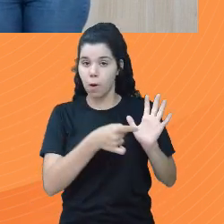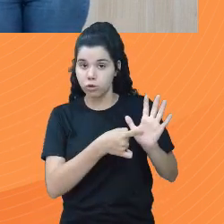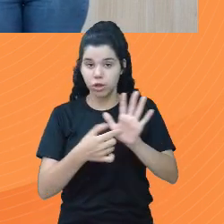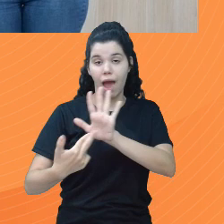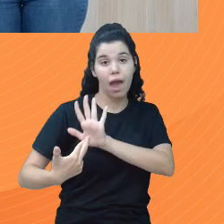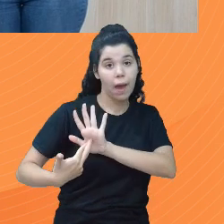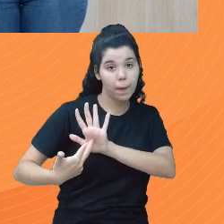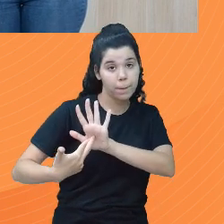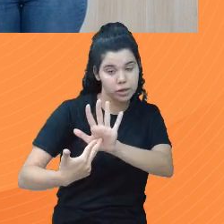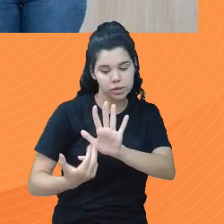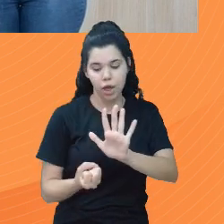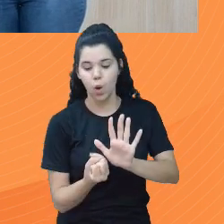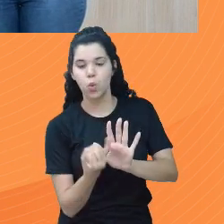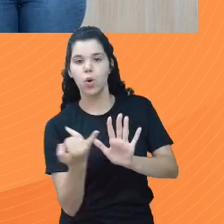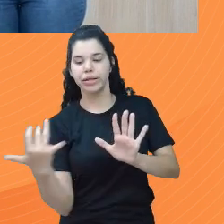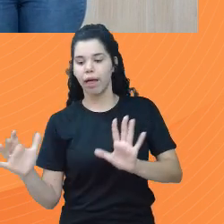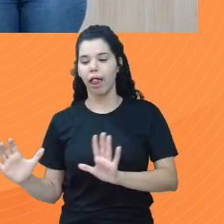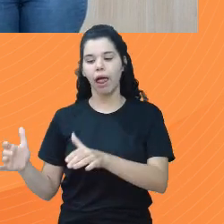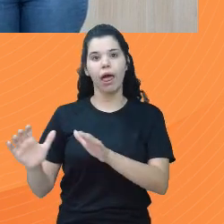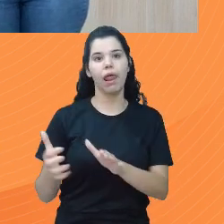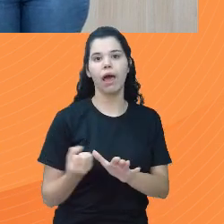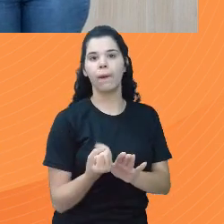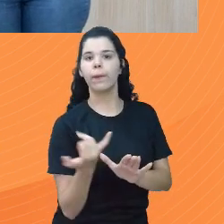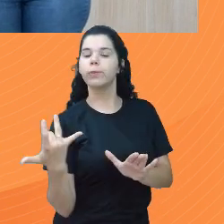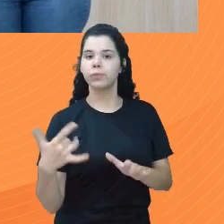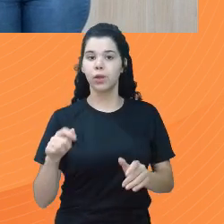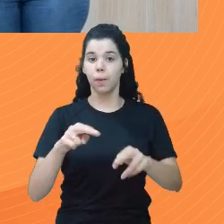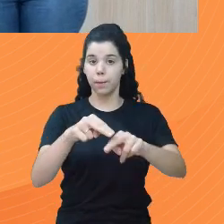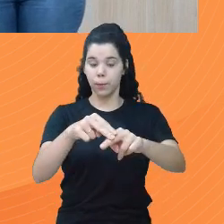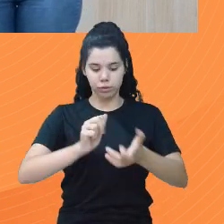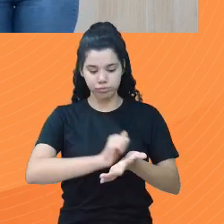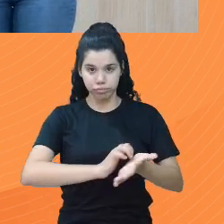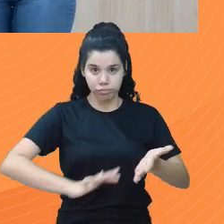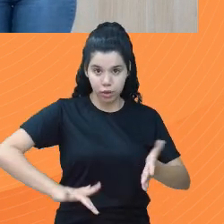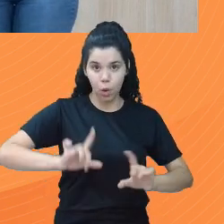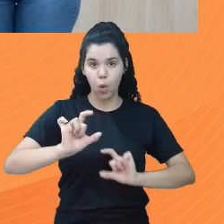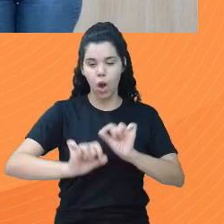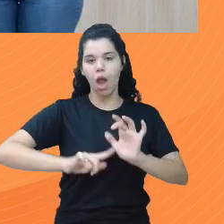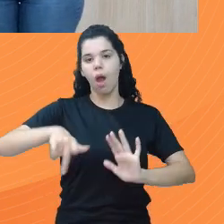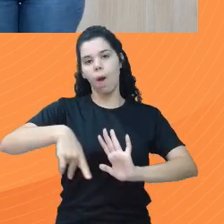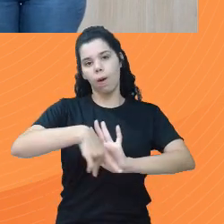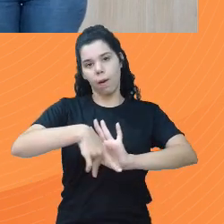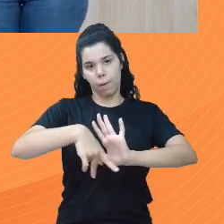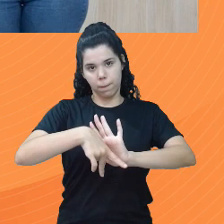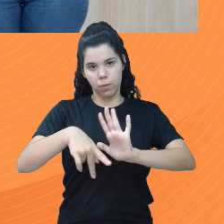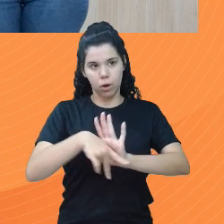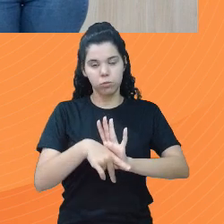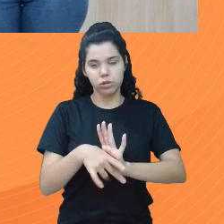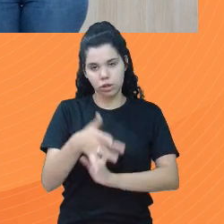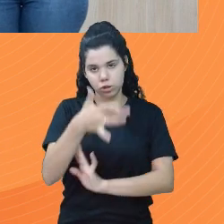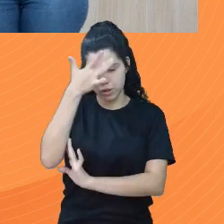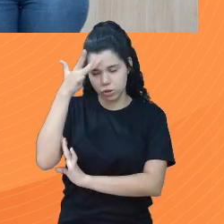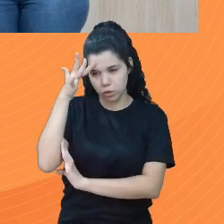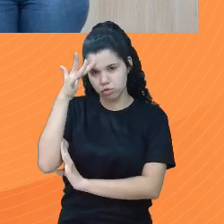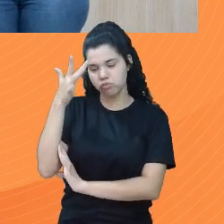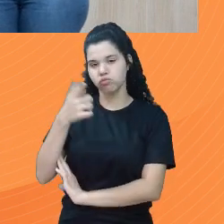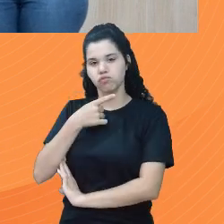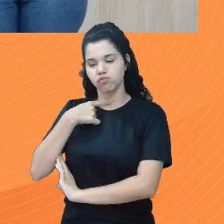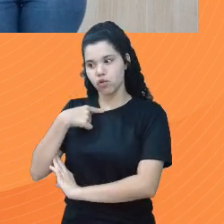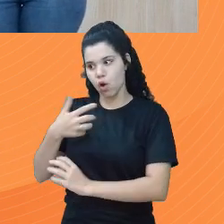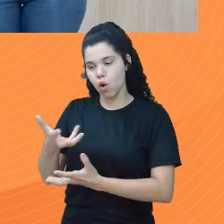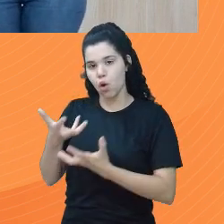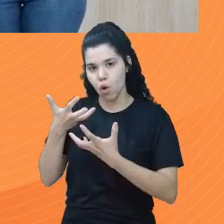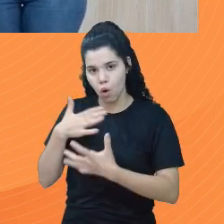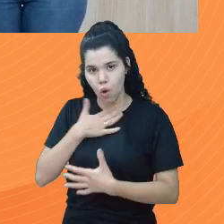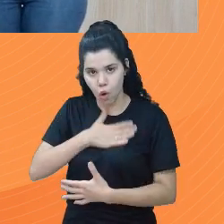pode trabalhar a quantidade. Então, essas atividades, elas são atividades que são atrativas, porque elas estão expostas